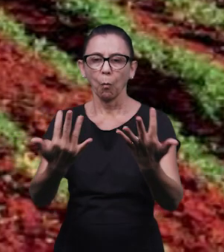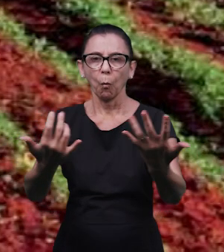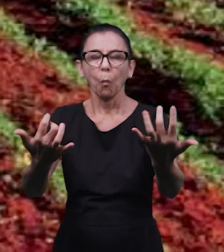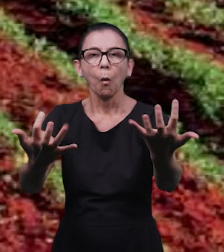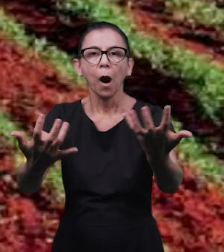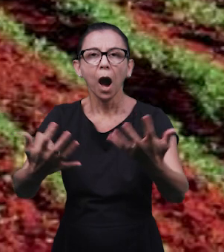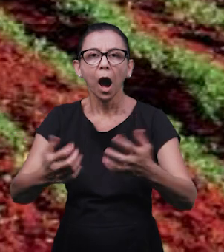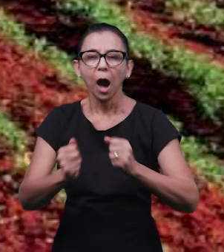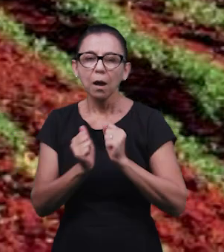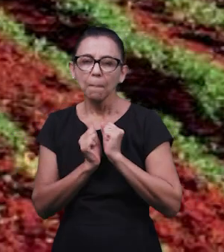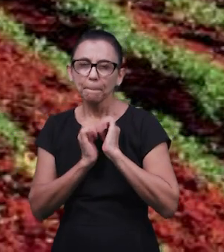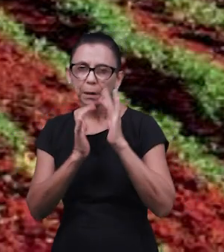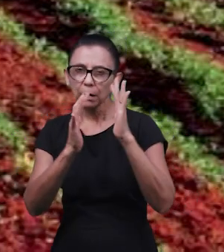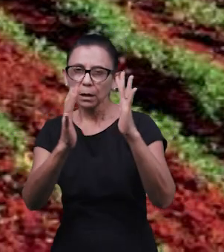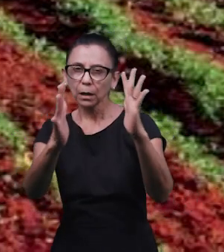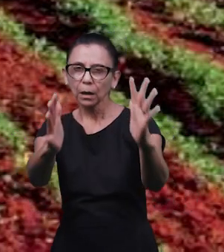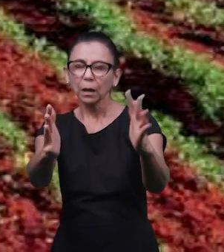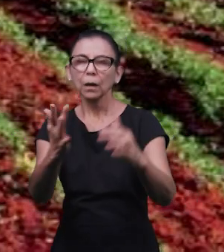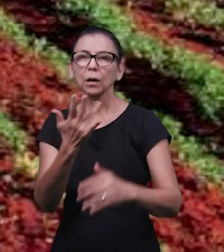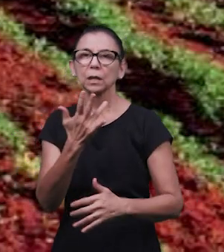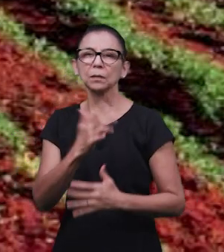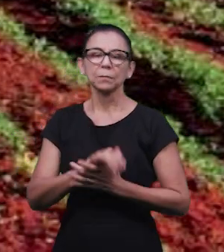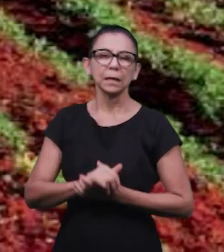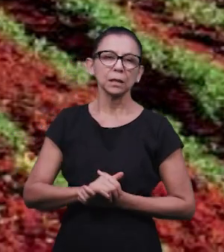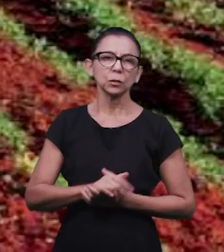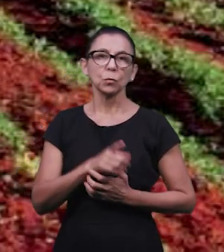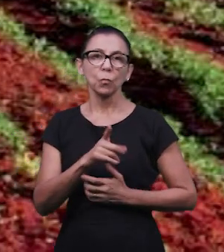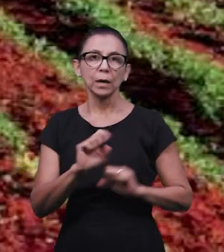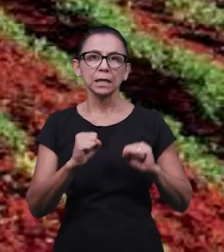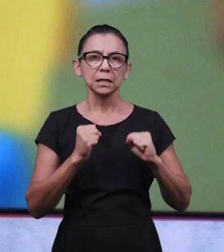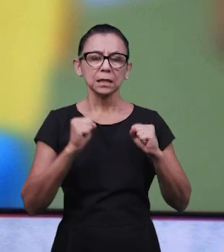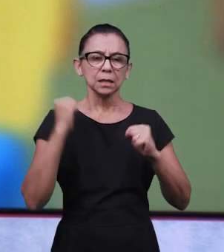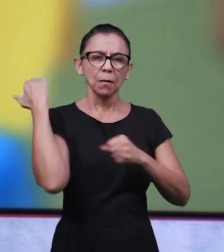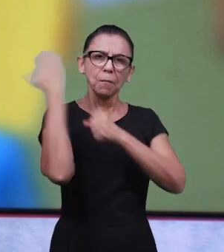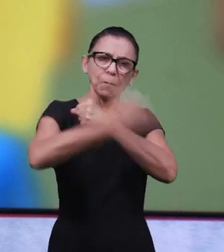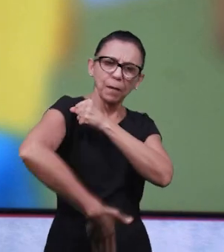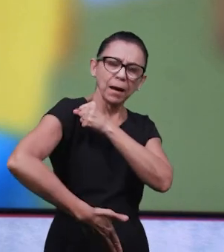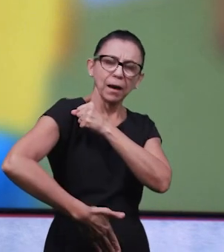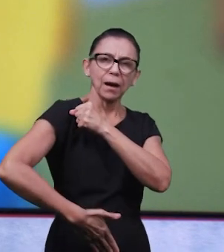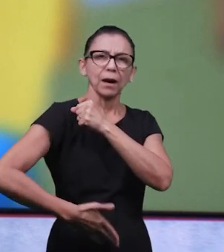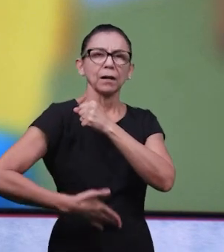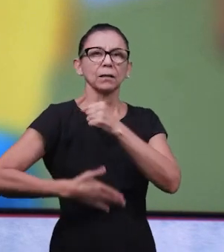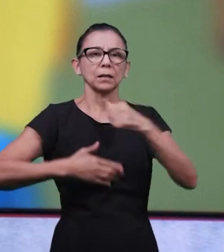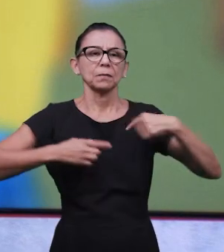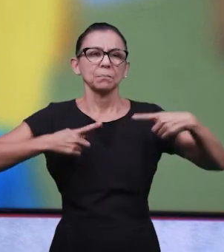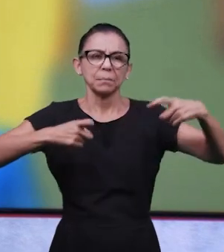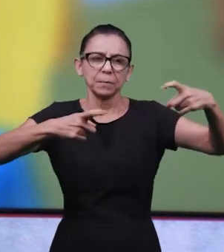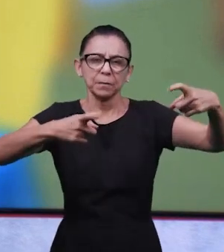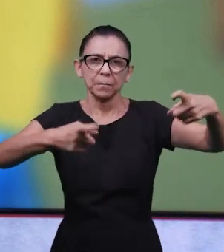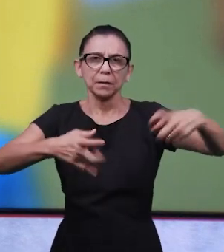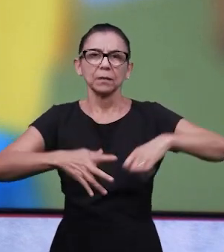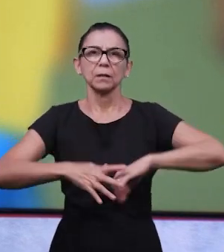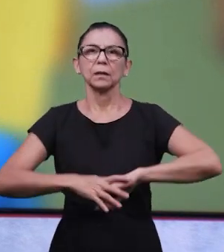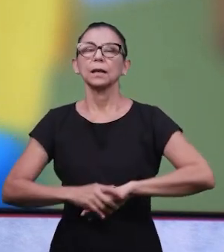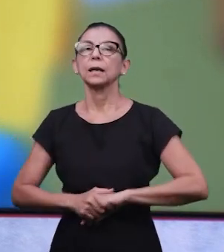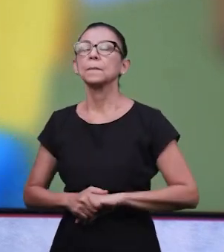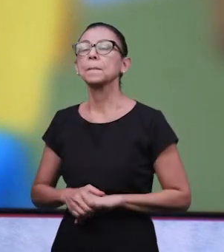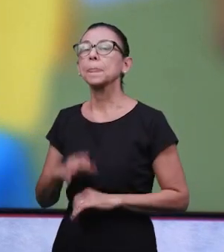dos principais valentes era Samá. Samá defendeu o campo de